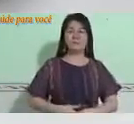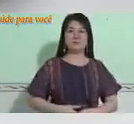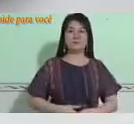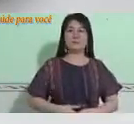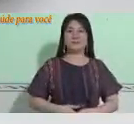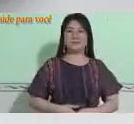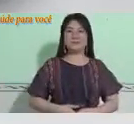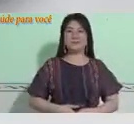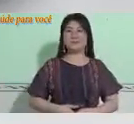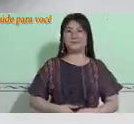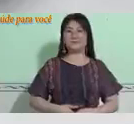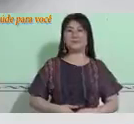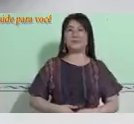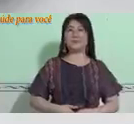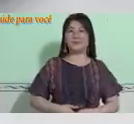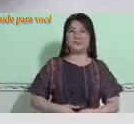corpo.